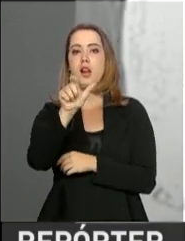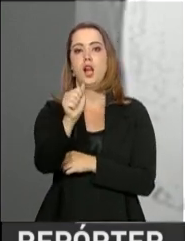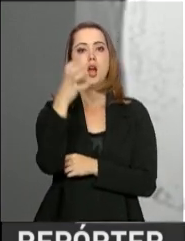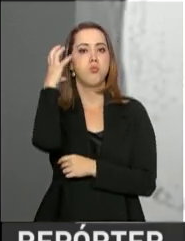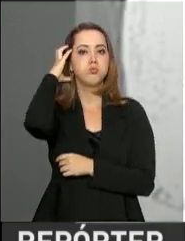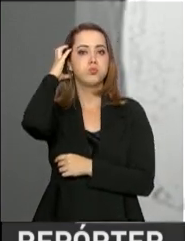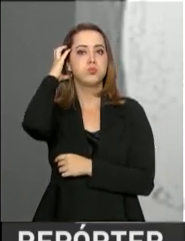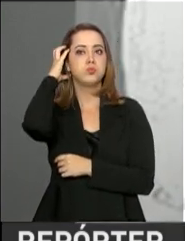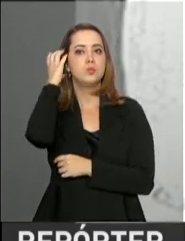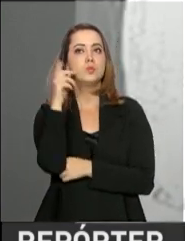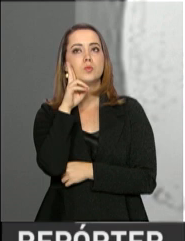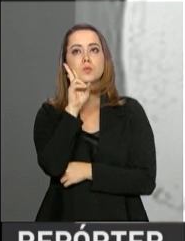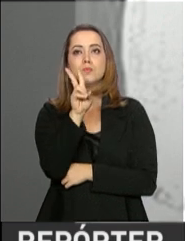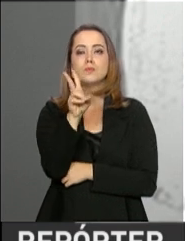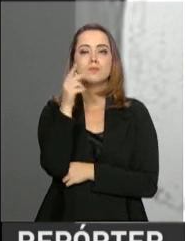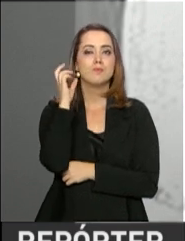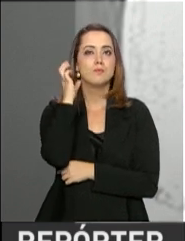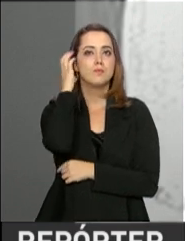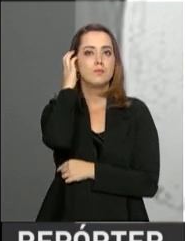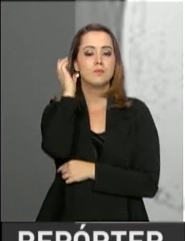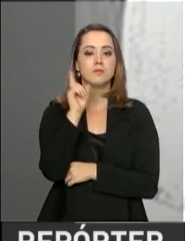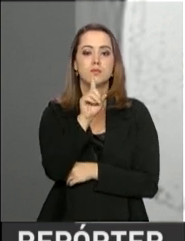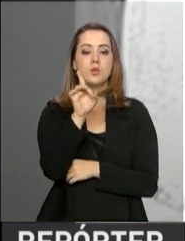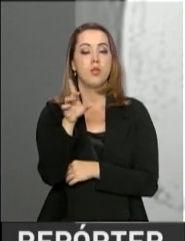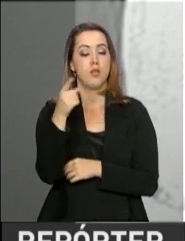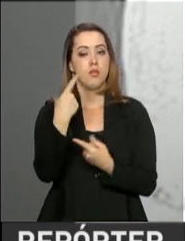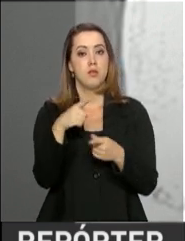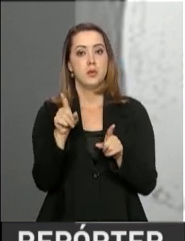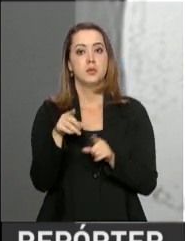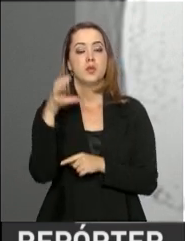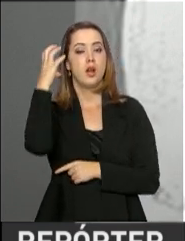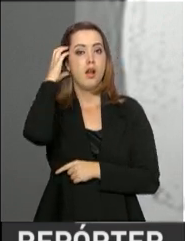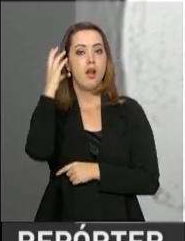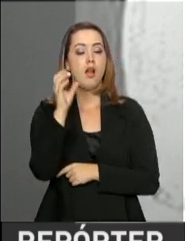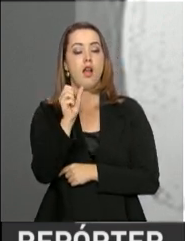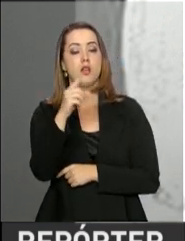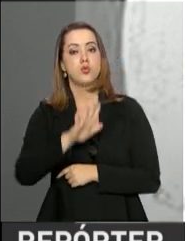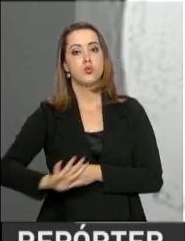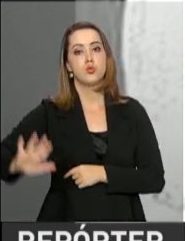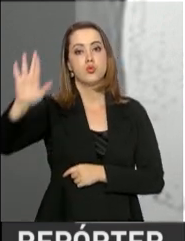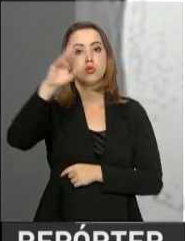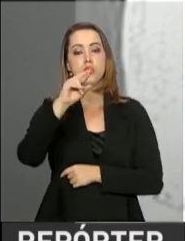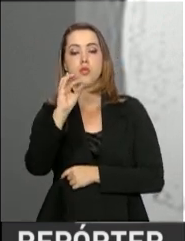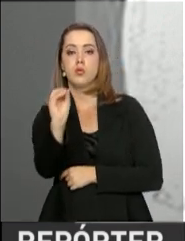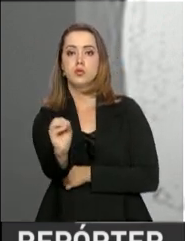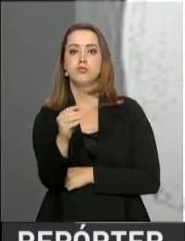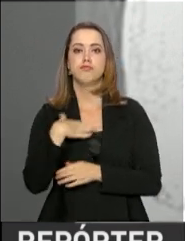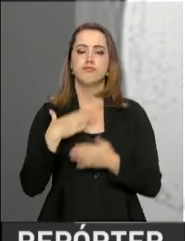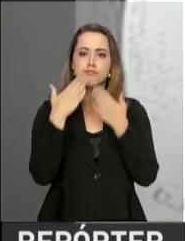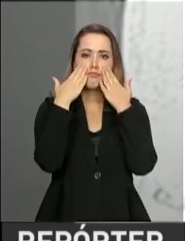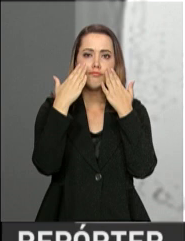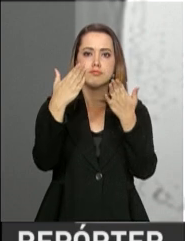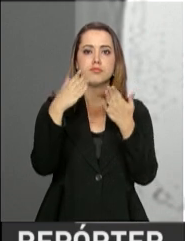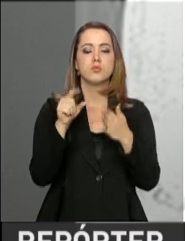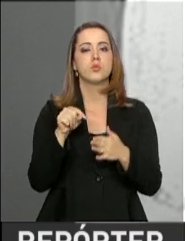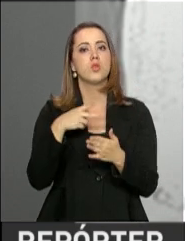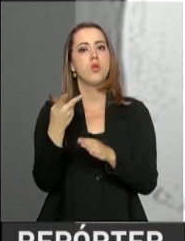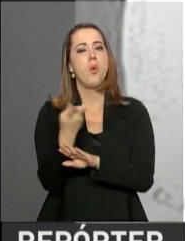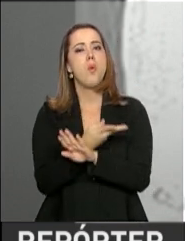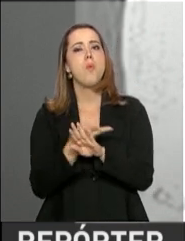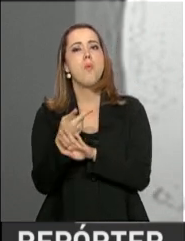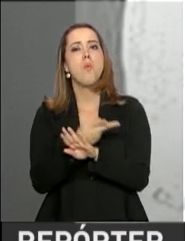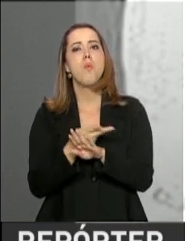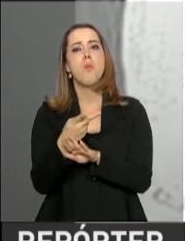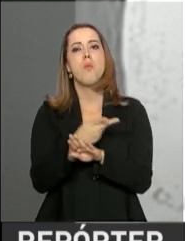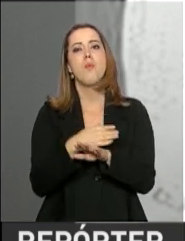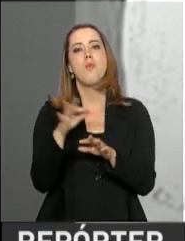senhoritas a rádio Nacional do Rio de Janeiro apresenta Em Busca da